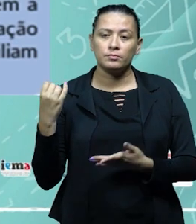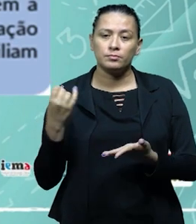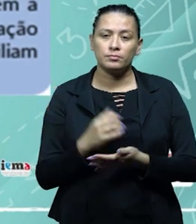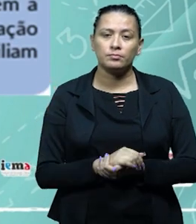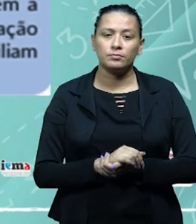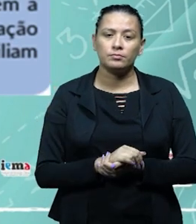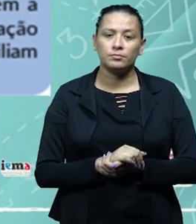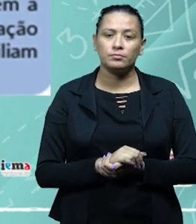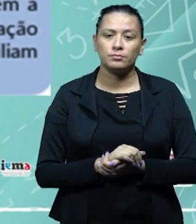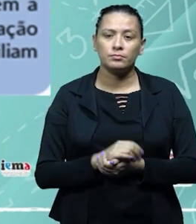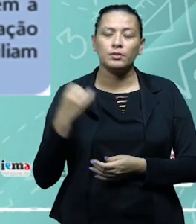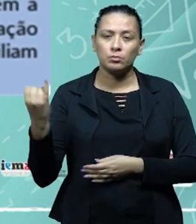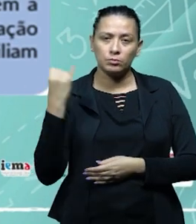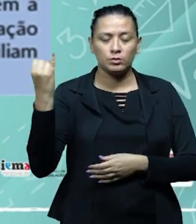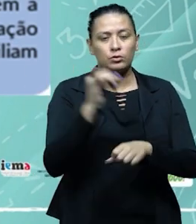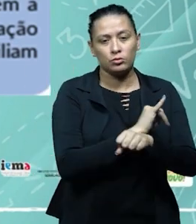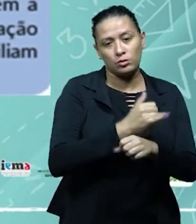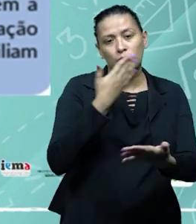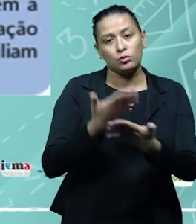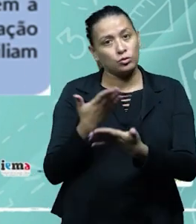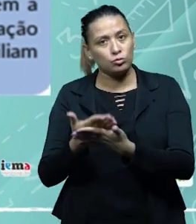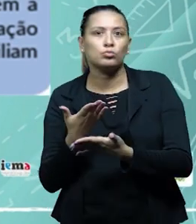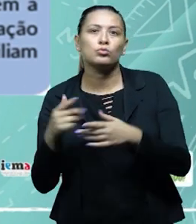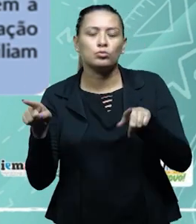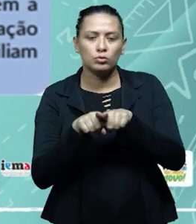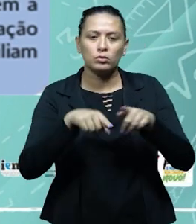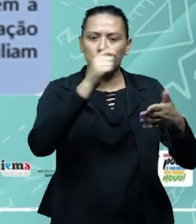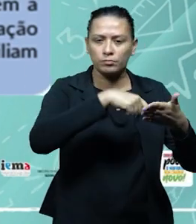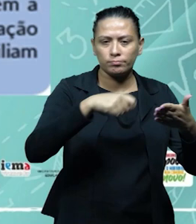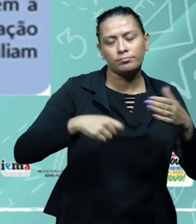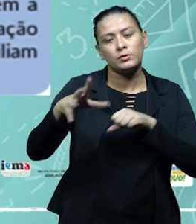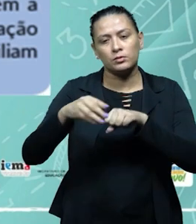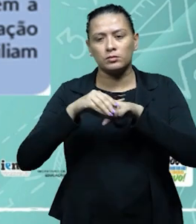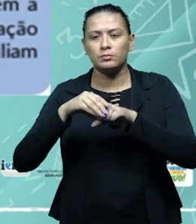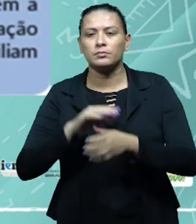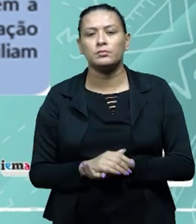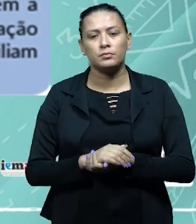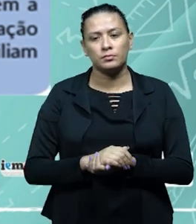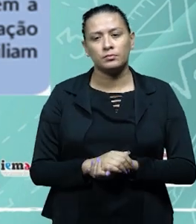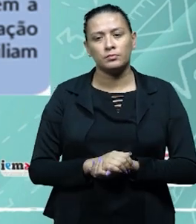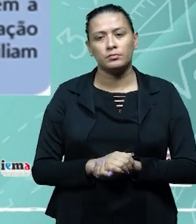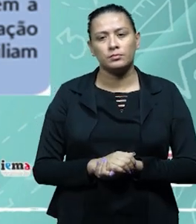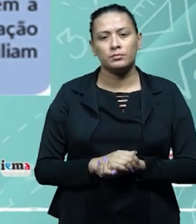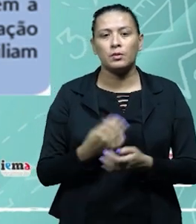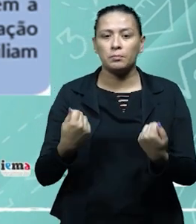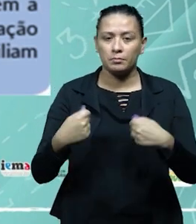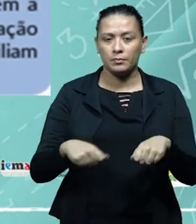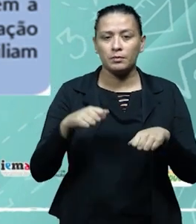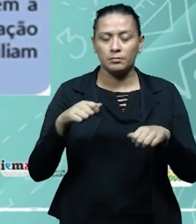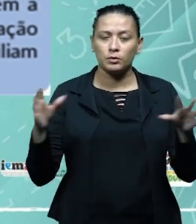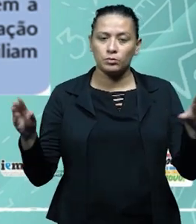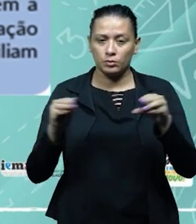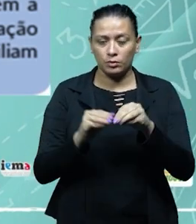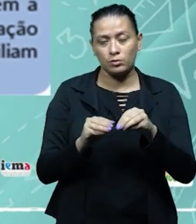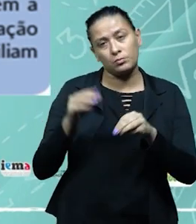excelente meio de estudo e de registro de dados e conhecimentos eles permitem a síntese das ideias